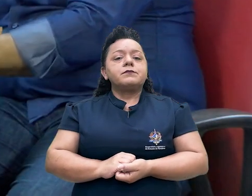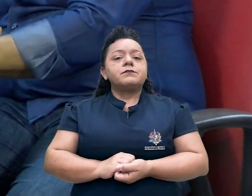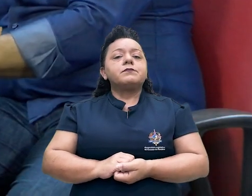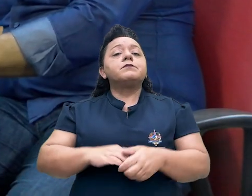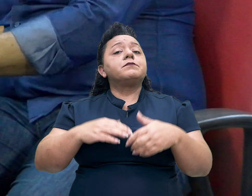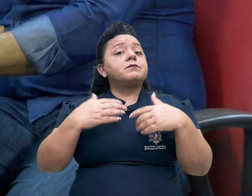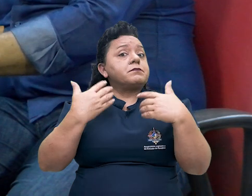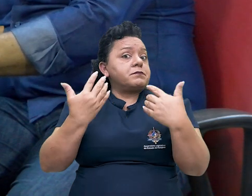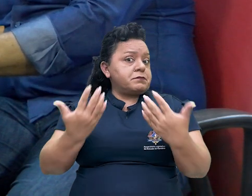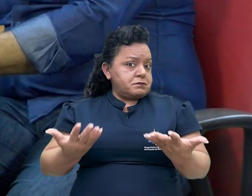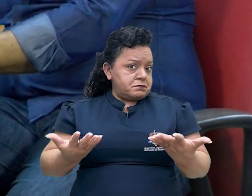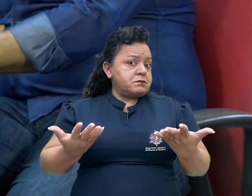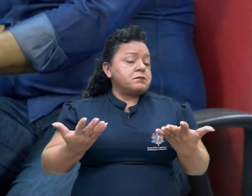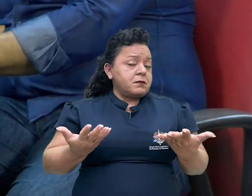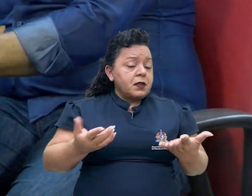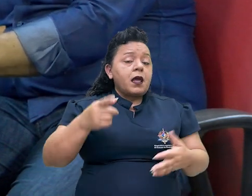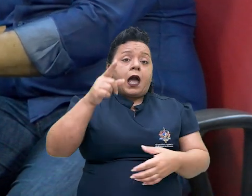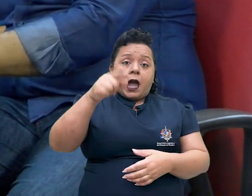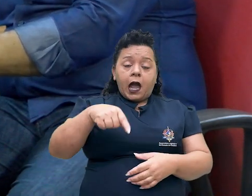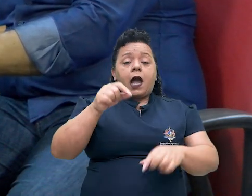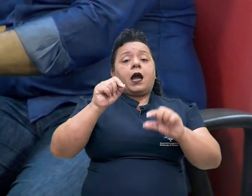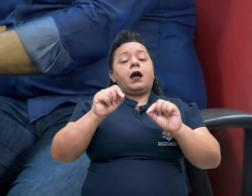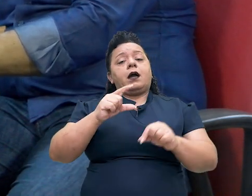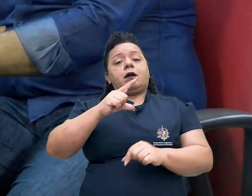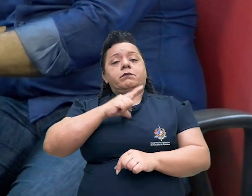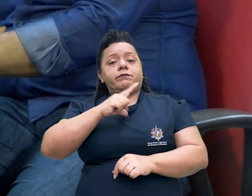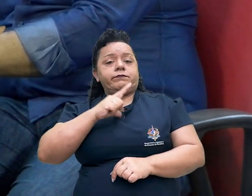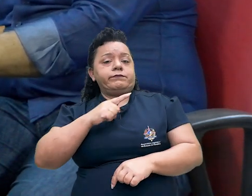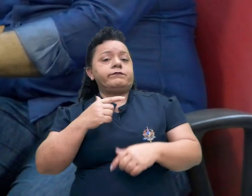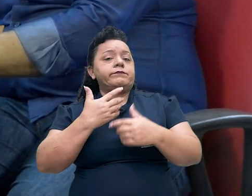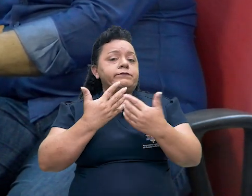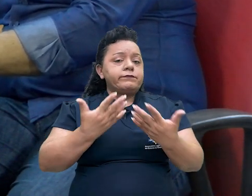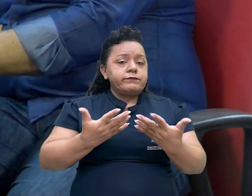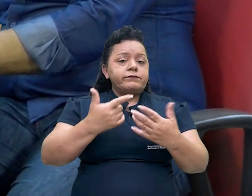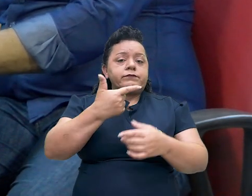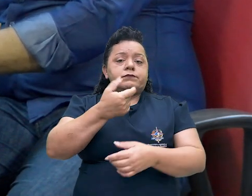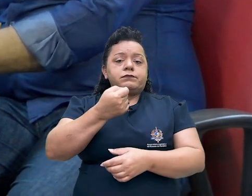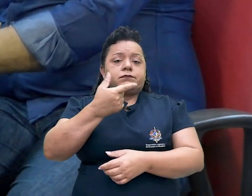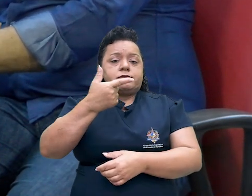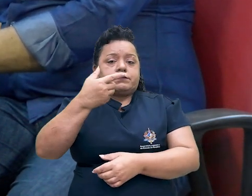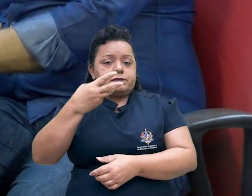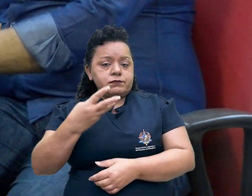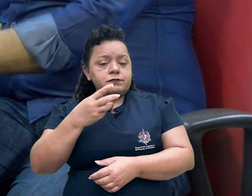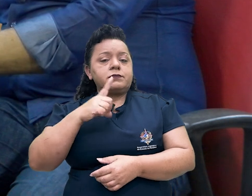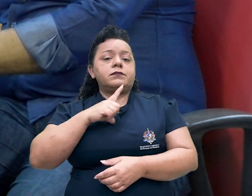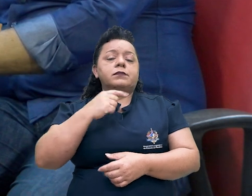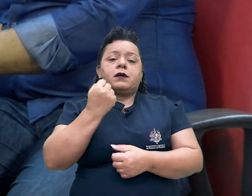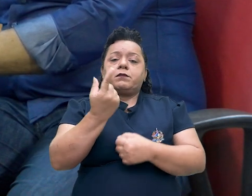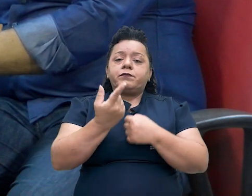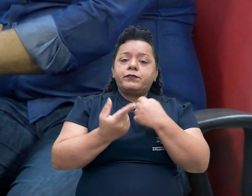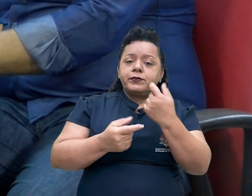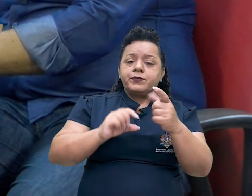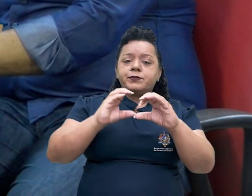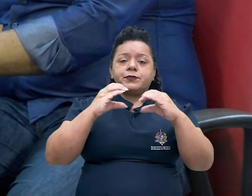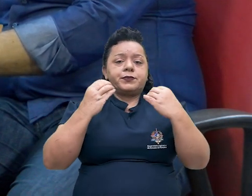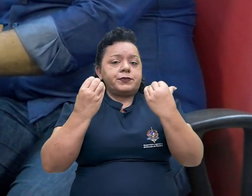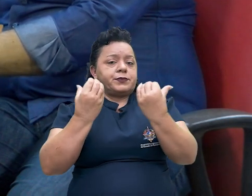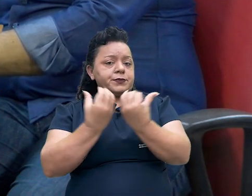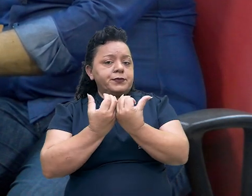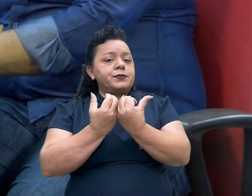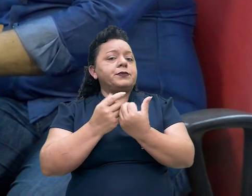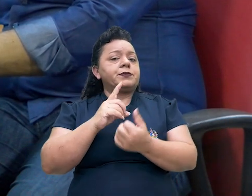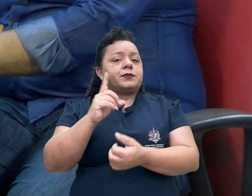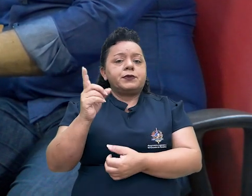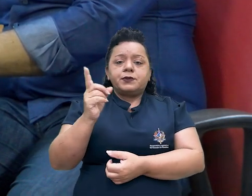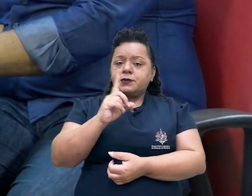é que iriam lá para verificar então é Vocês precisam ser provocados é porque a gente 2023 tem muita gente que comunidade que não precisou que